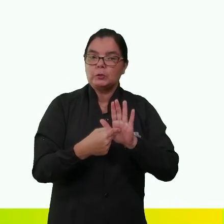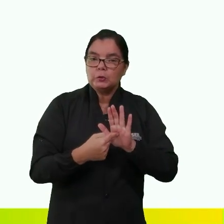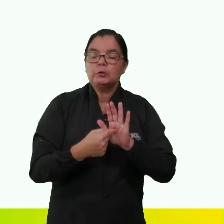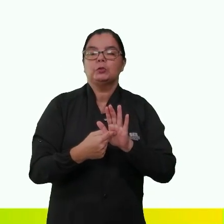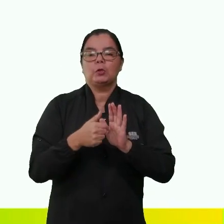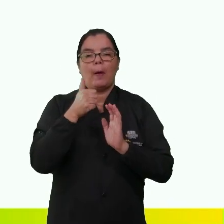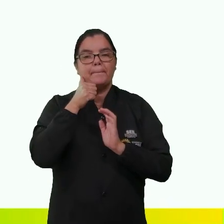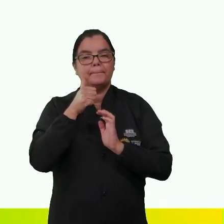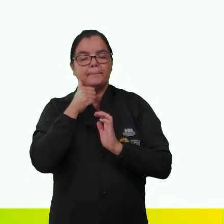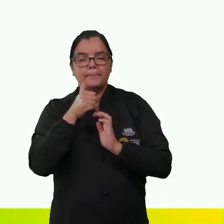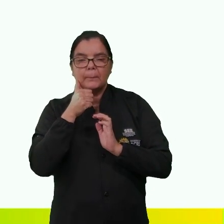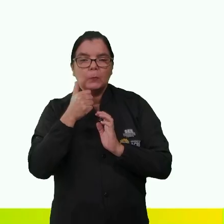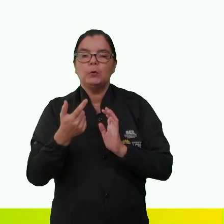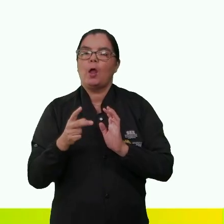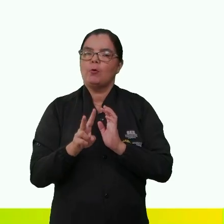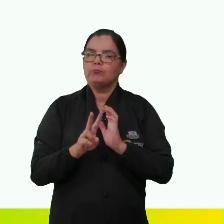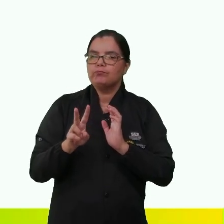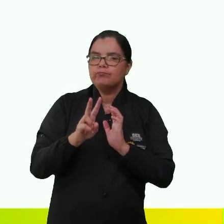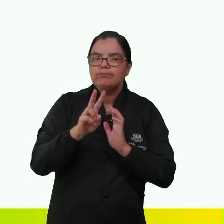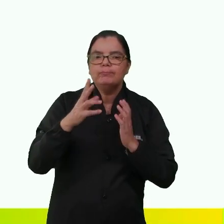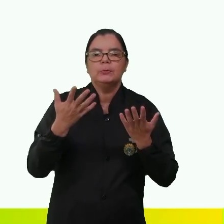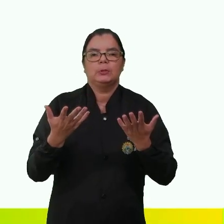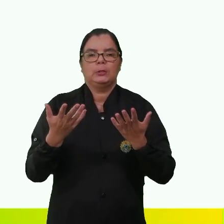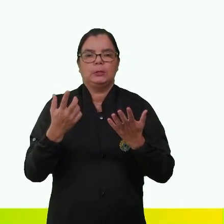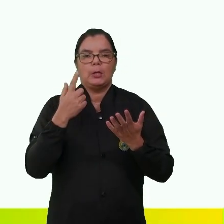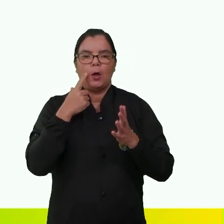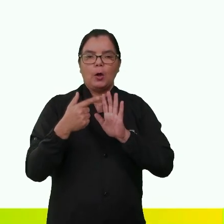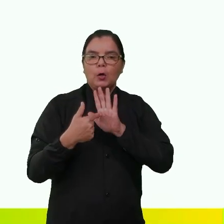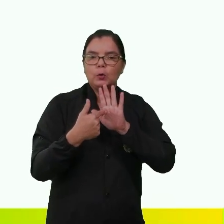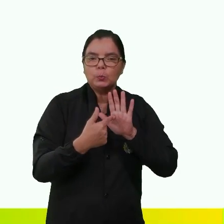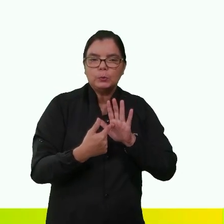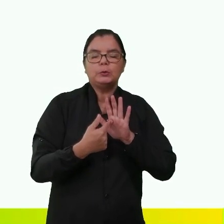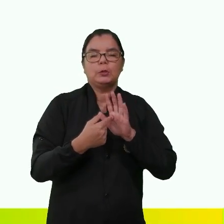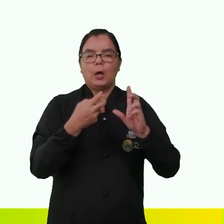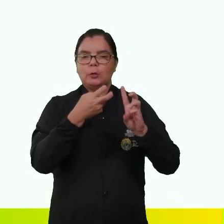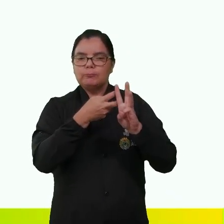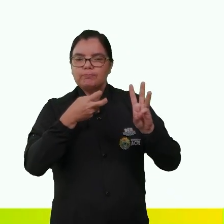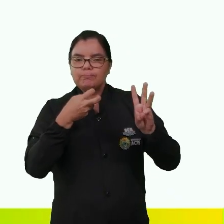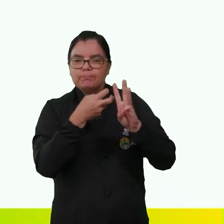a Virgem dos Lábios de Mel, em que representa aqui uma Índia